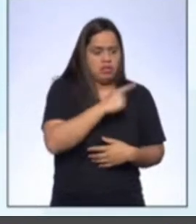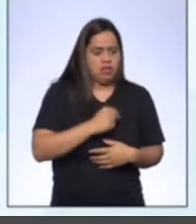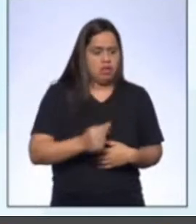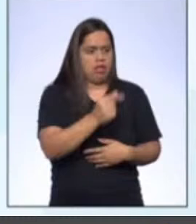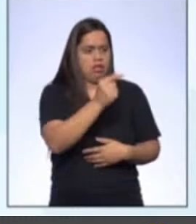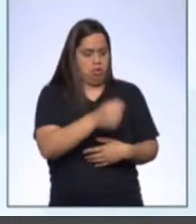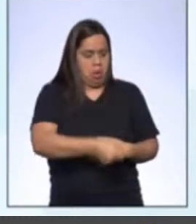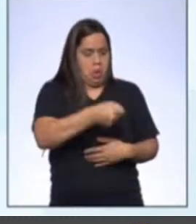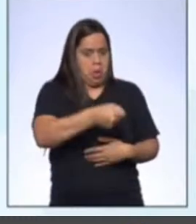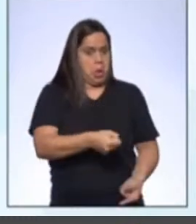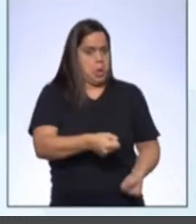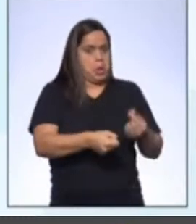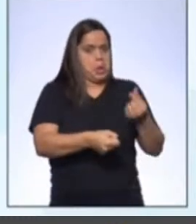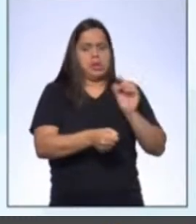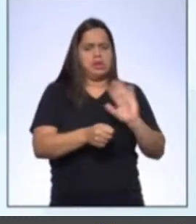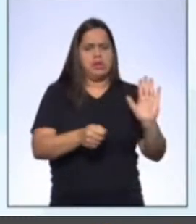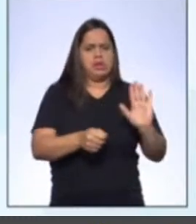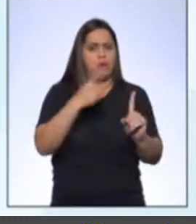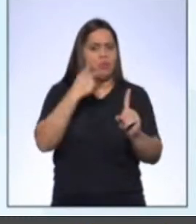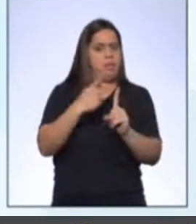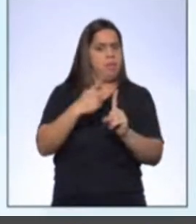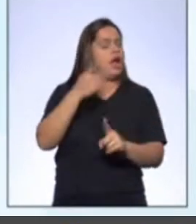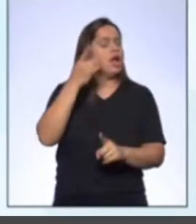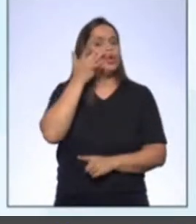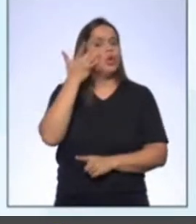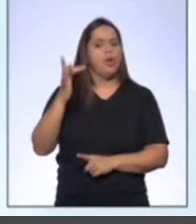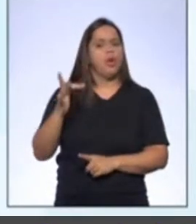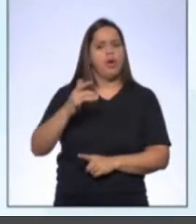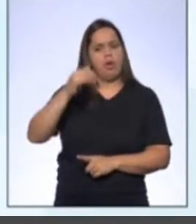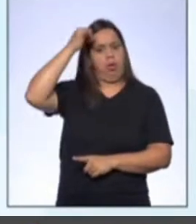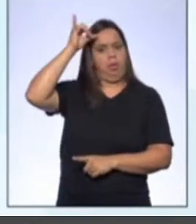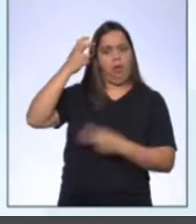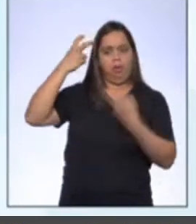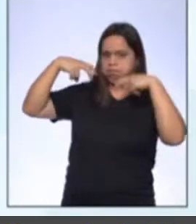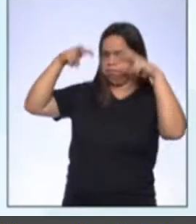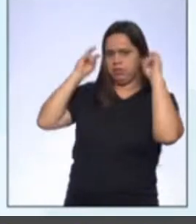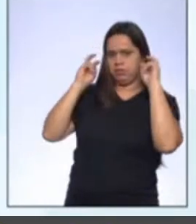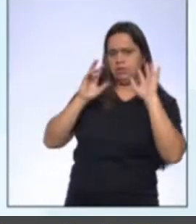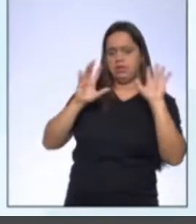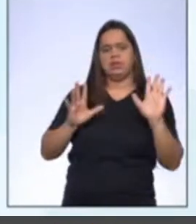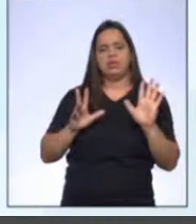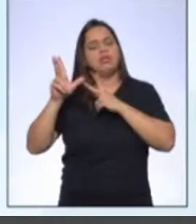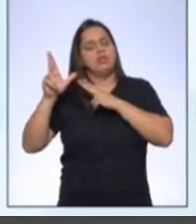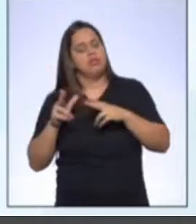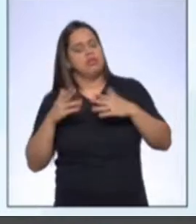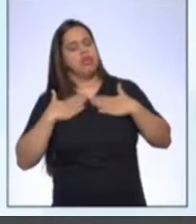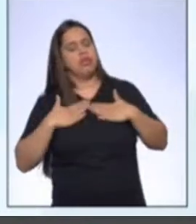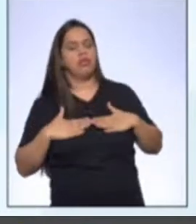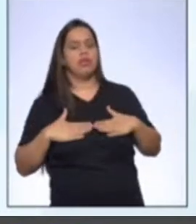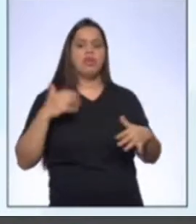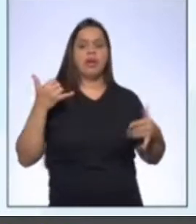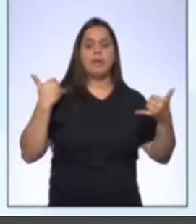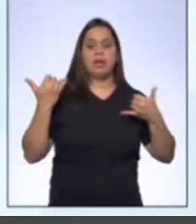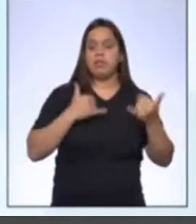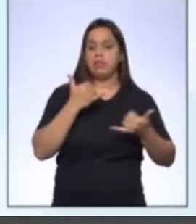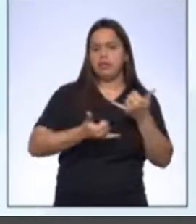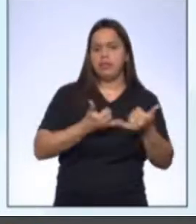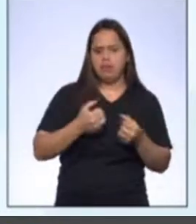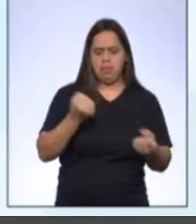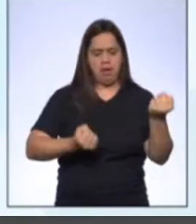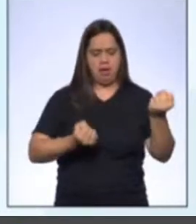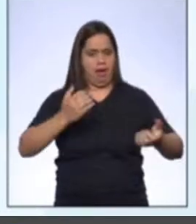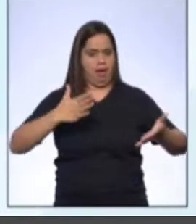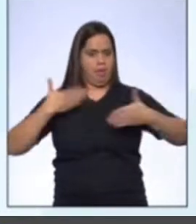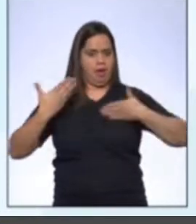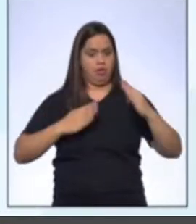de dinheiro, a sua prata, o seu ouro, o seu boi, o seu carneiro, seu repouso, seu recreio, seu bom carro de passeio,